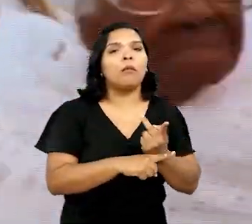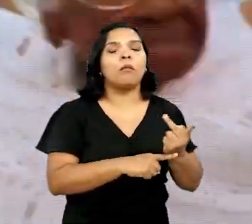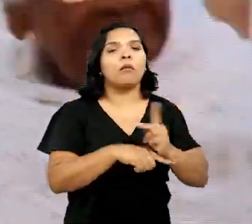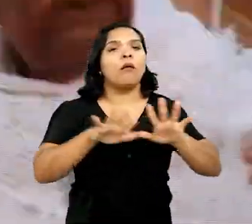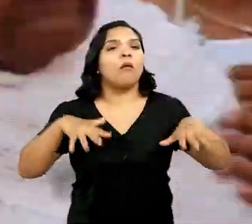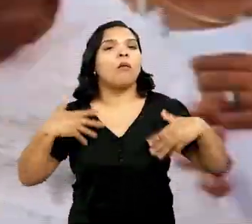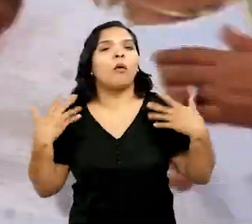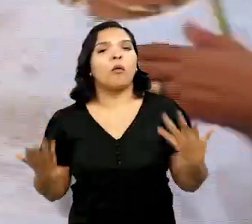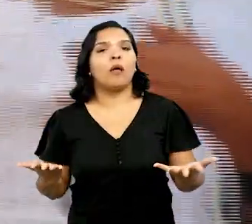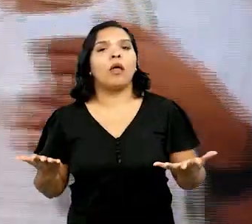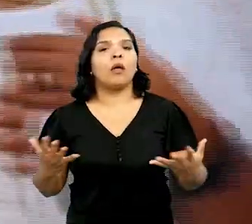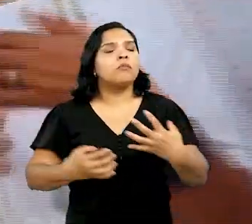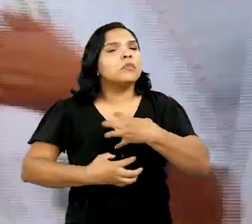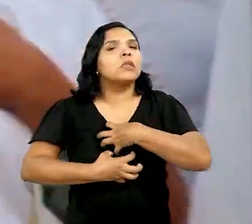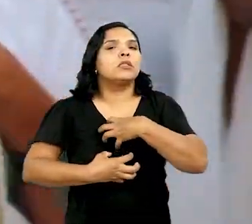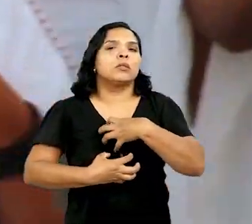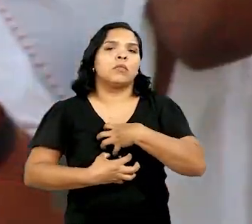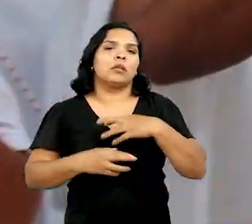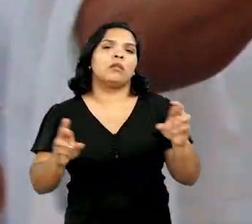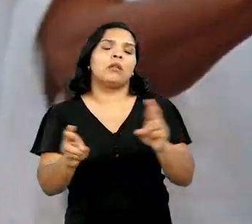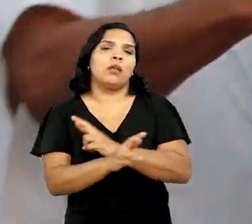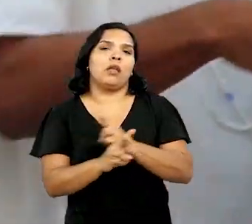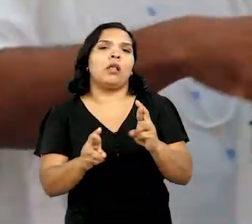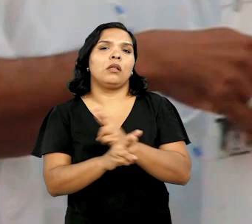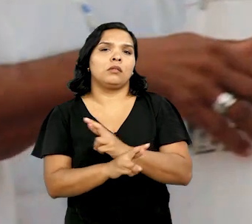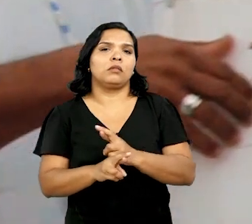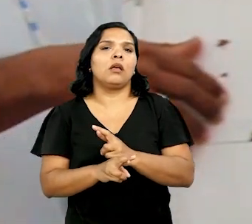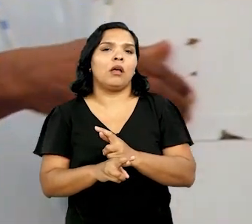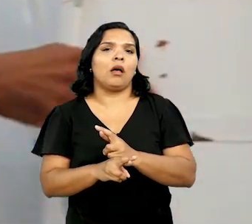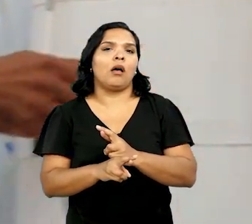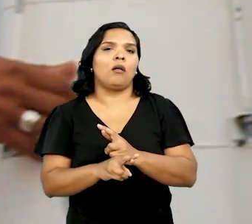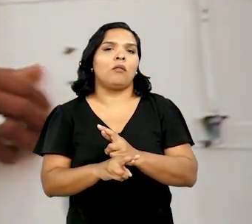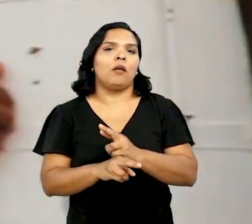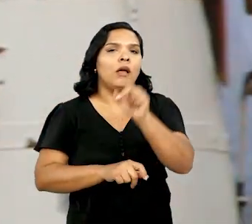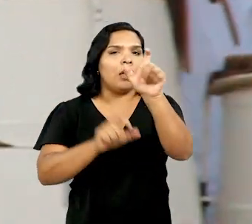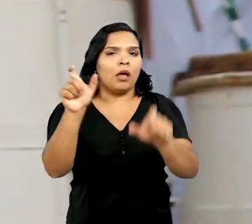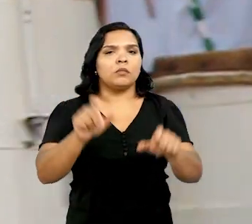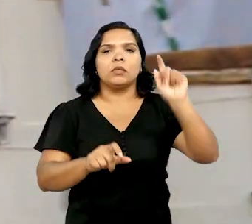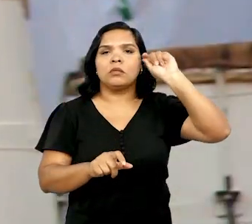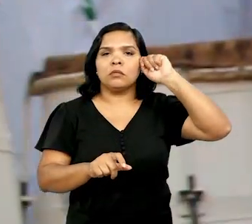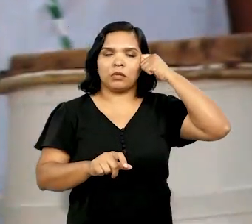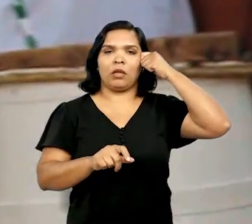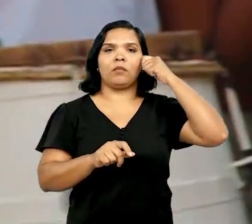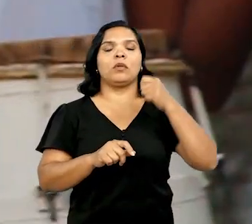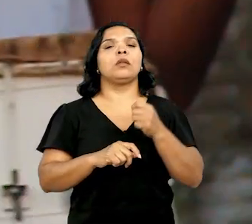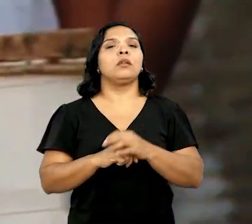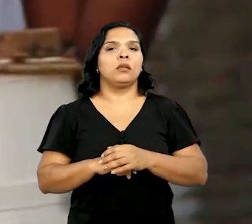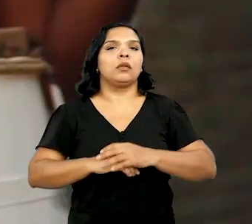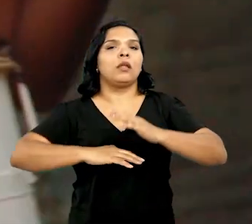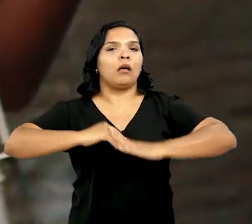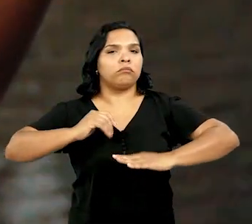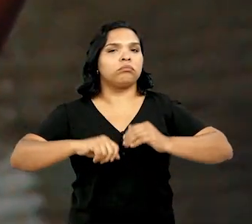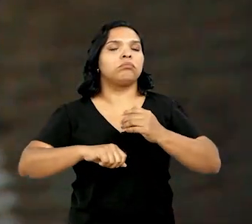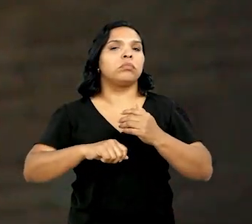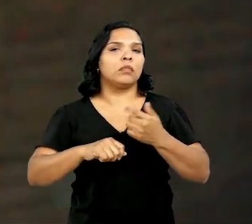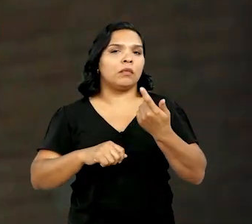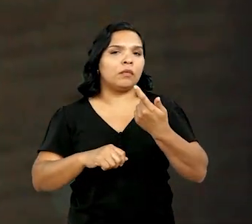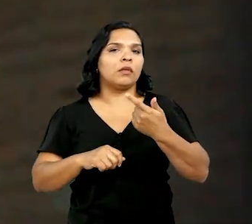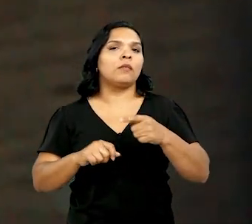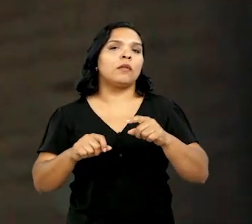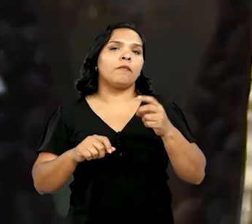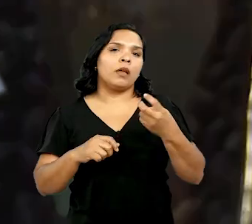buscar qual é o seu sentimento em relação àqueles afrodescendentes, aqueles que praticam religiões de